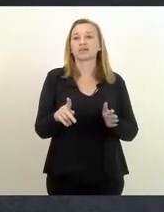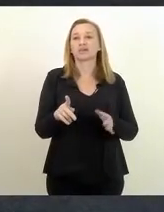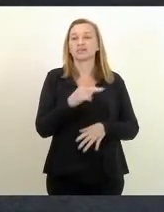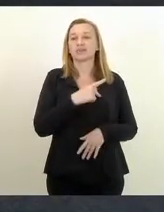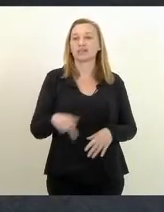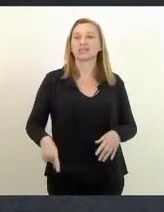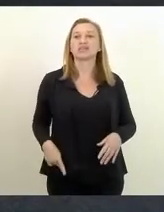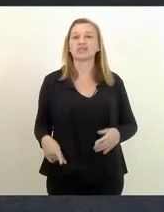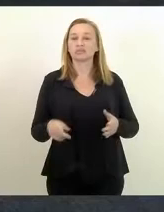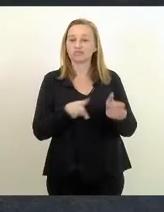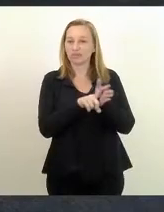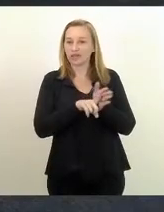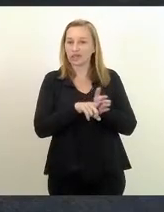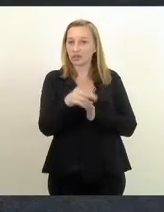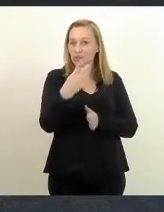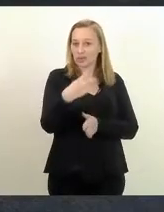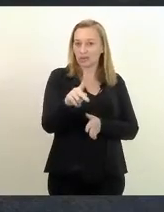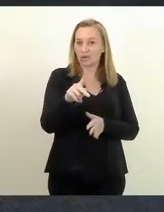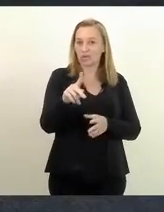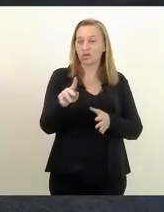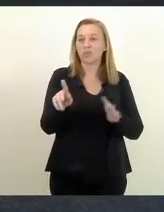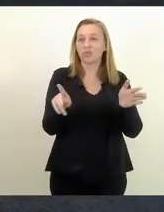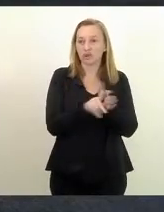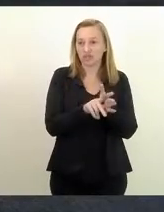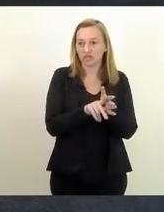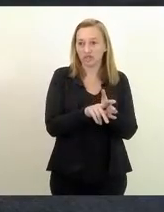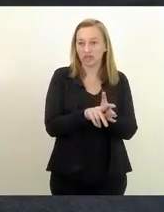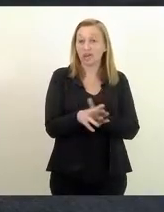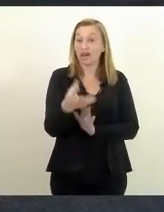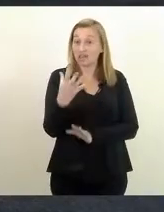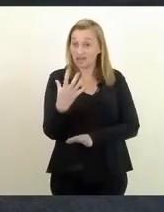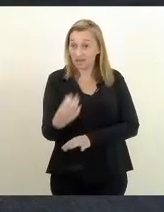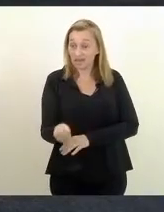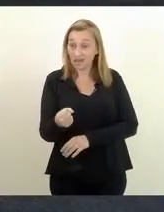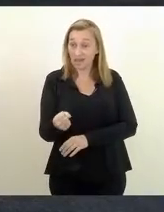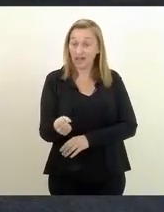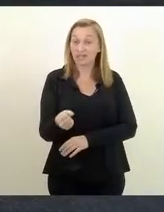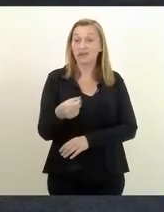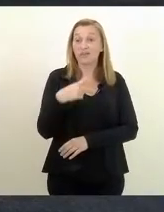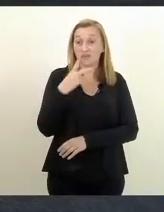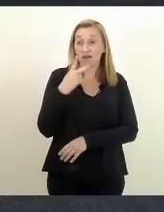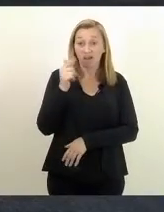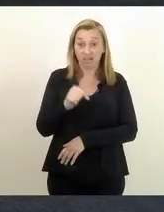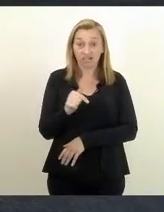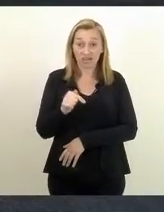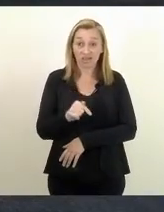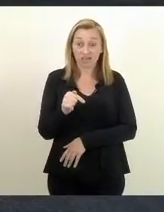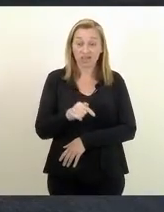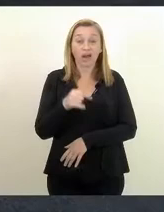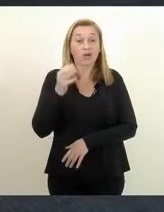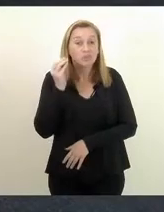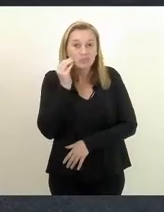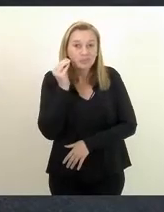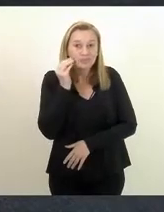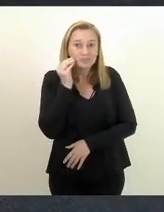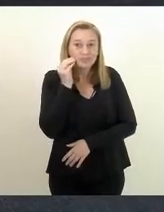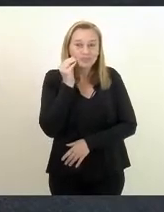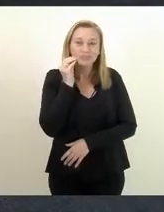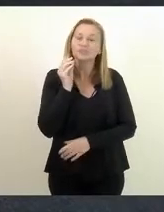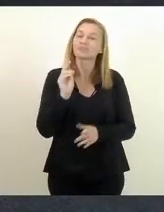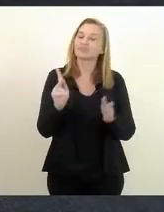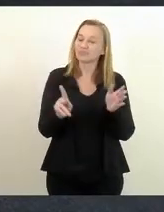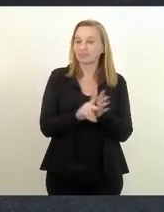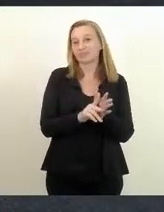o seu projeto. Além de dar parecer favorável, eu quero fazer aqui menção à oportunidade desse